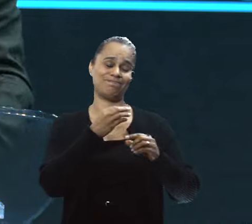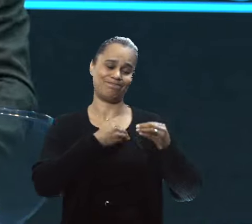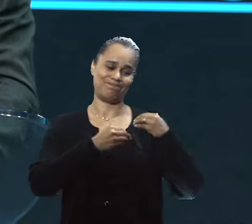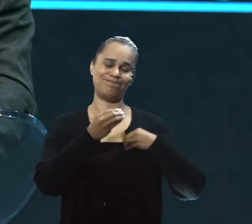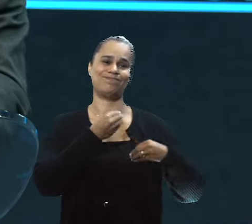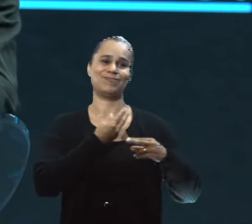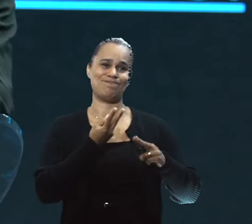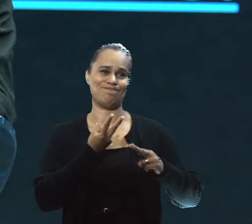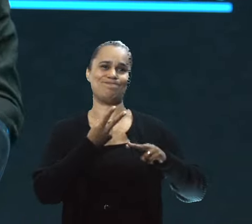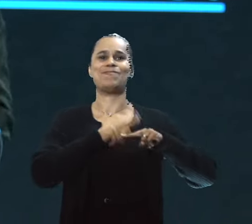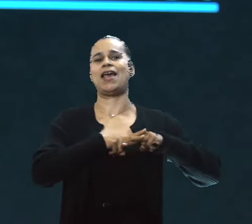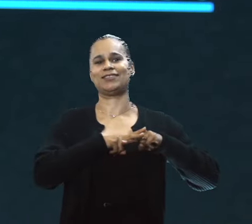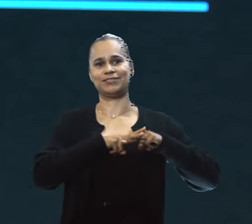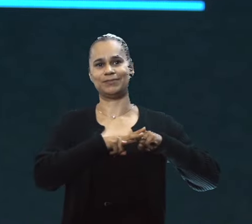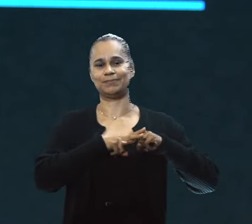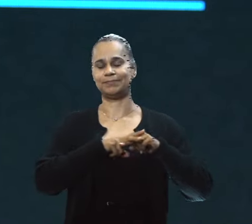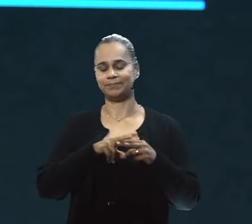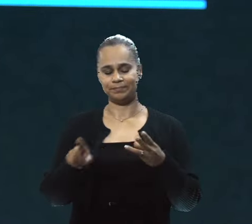Segunda forma,